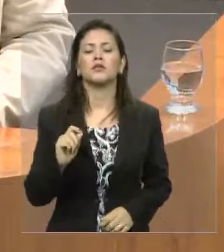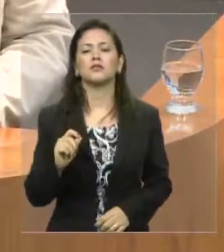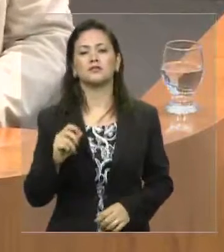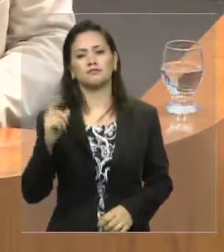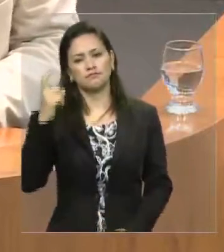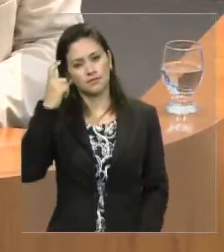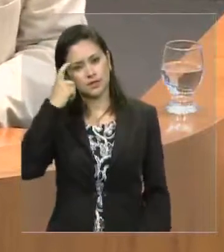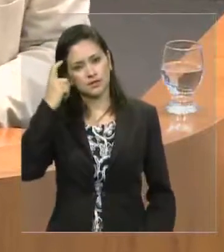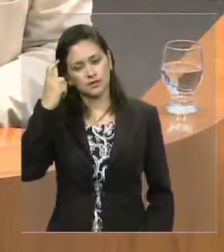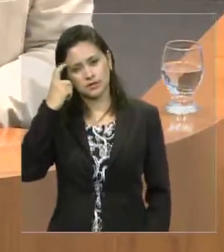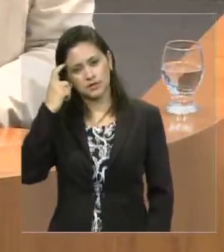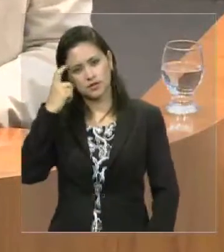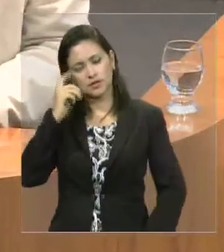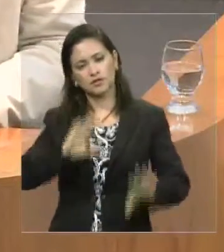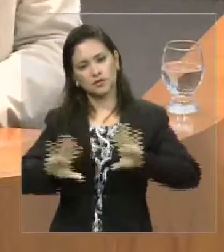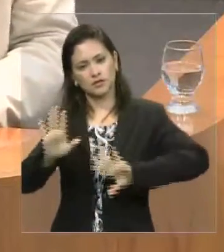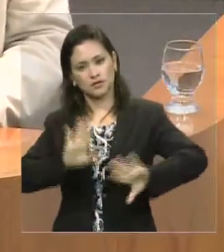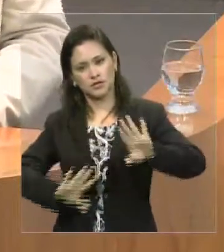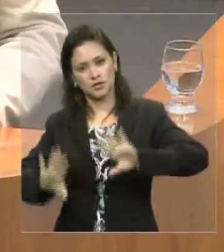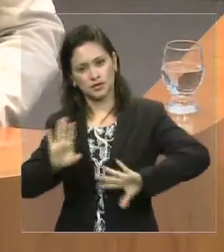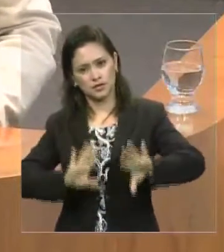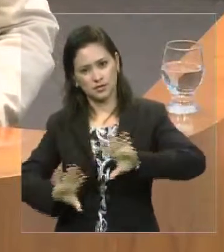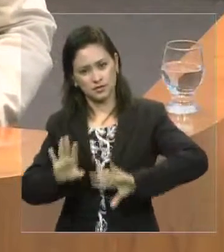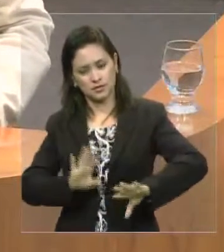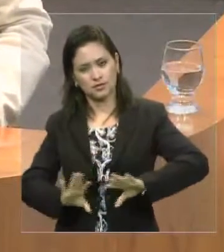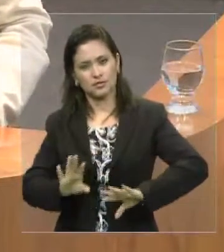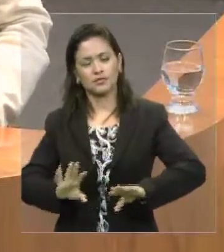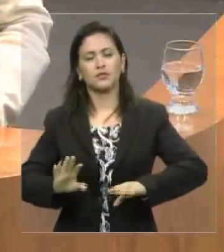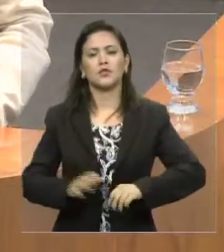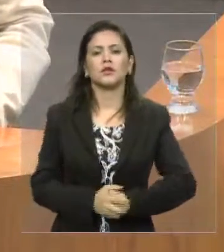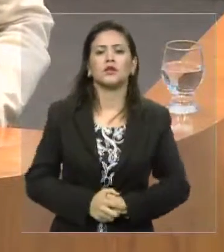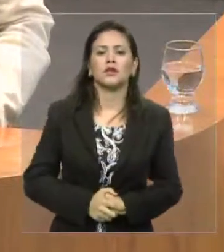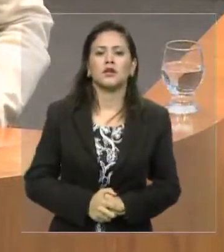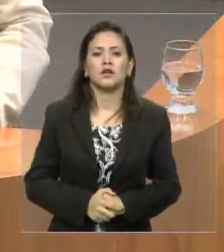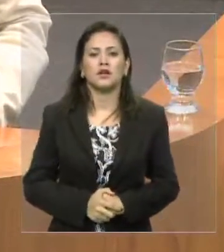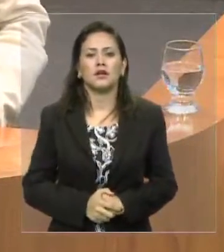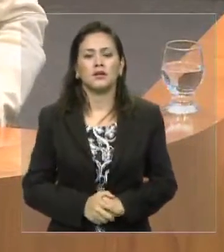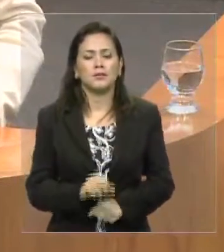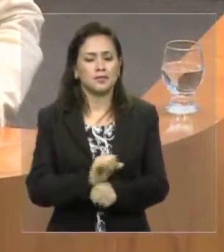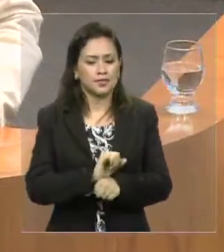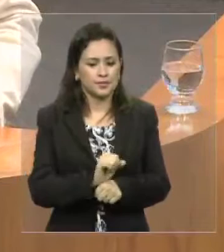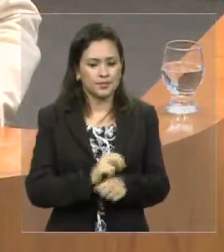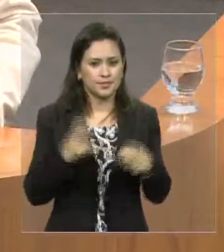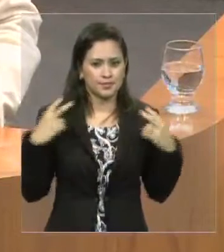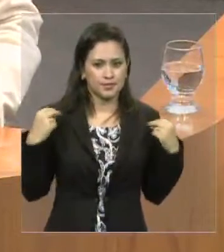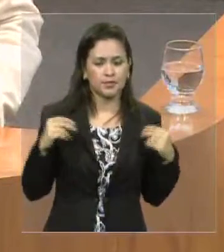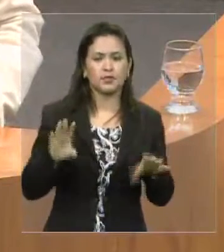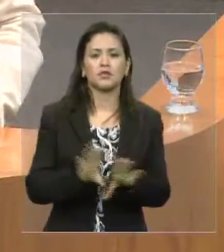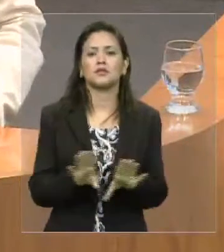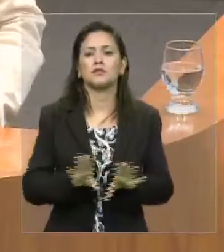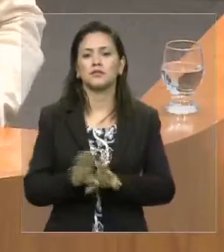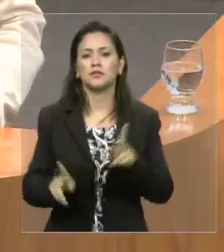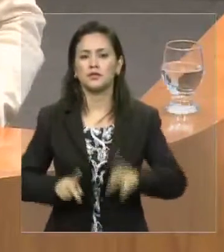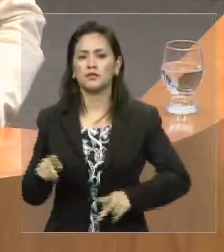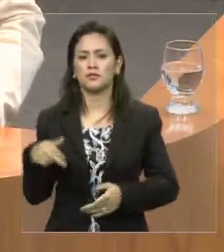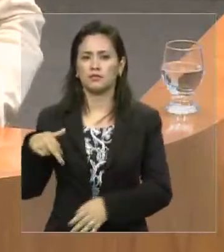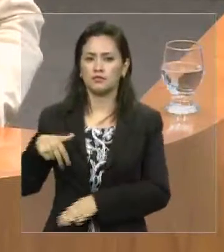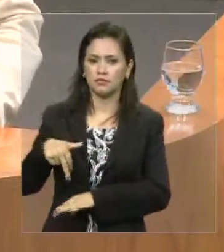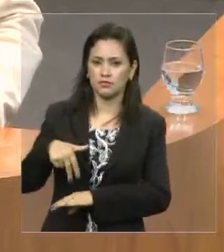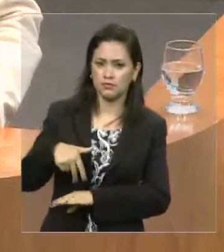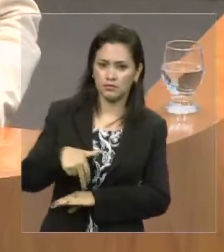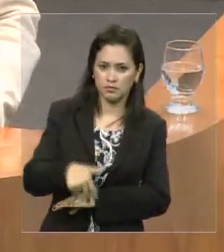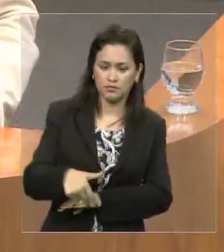pensado para atender tanto o motorista quanto a população. As faixas de rolamento